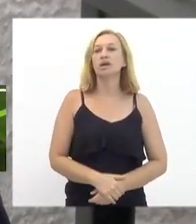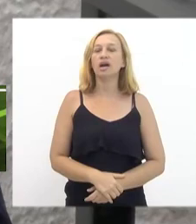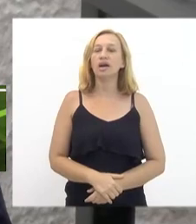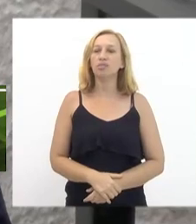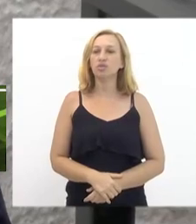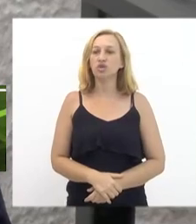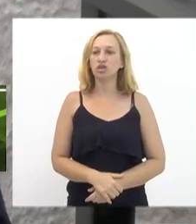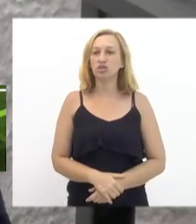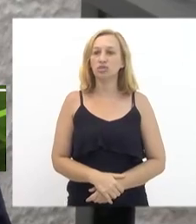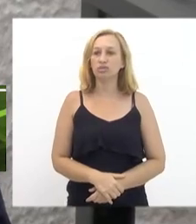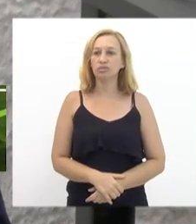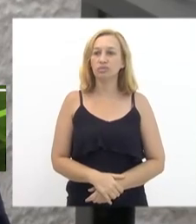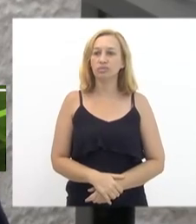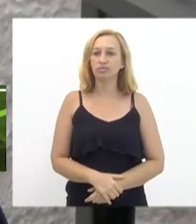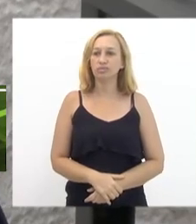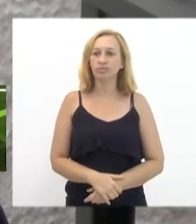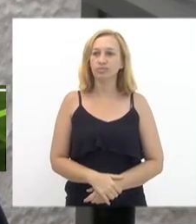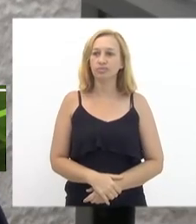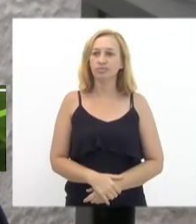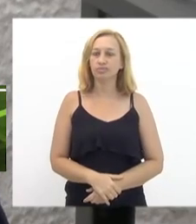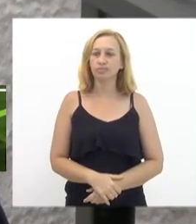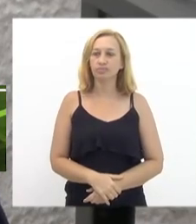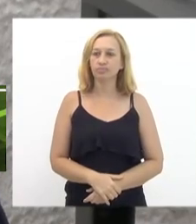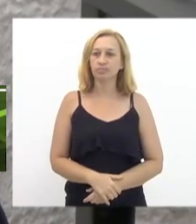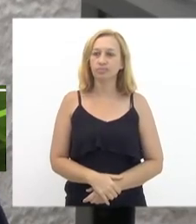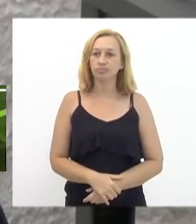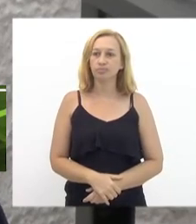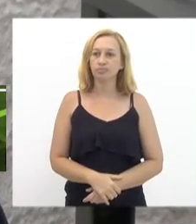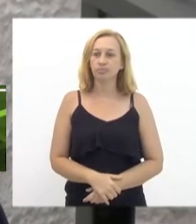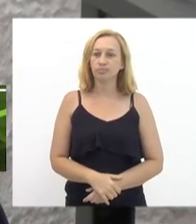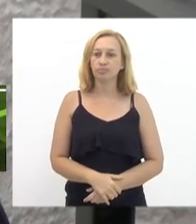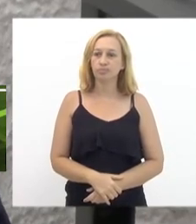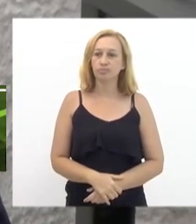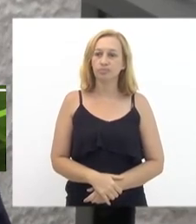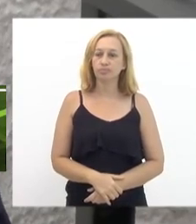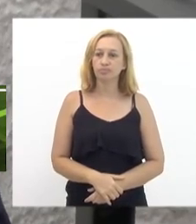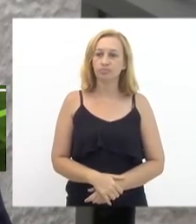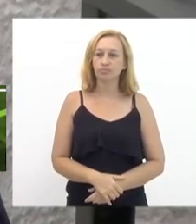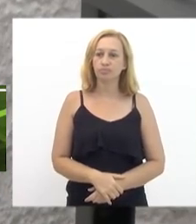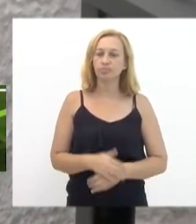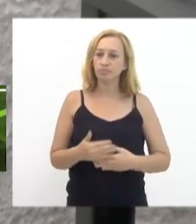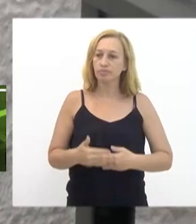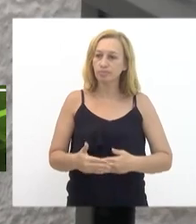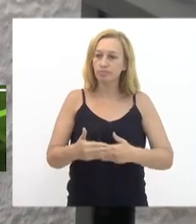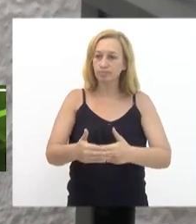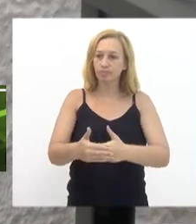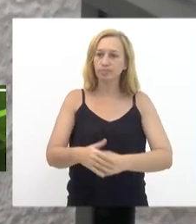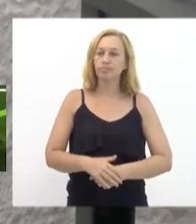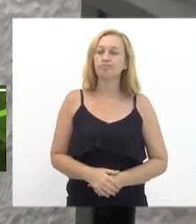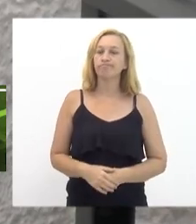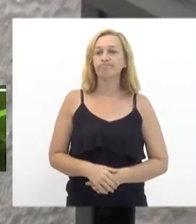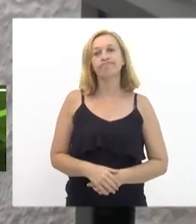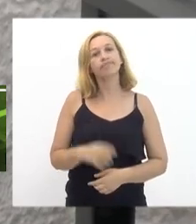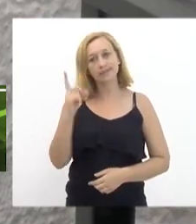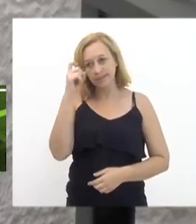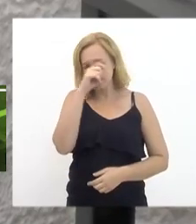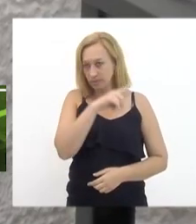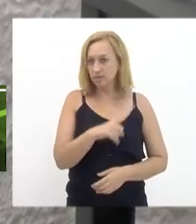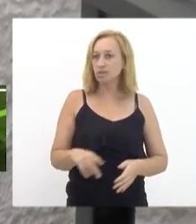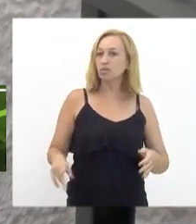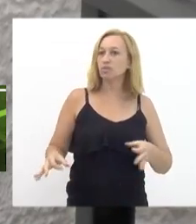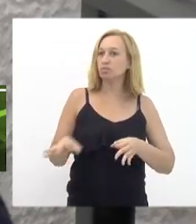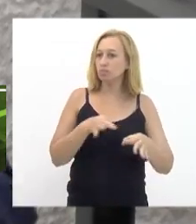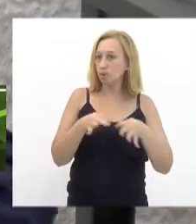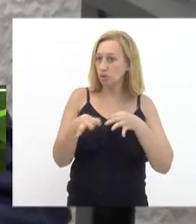vai analisar as nossas viabilidade para fazer é isso tá andando dá trabalho porque são